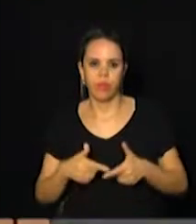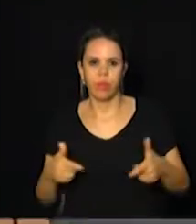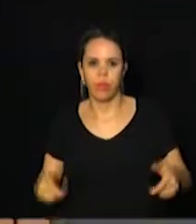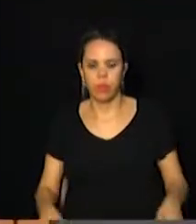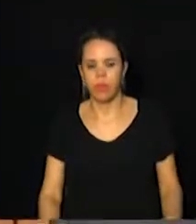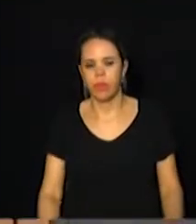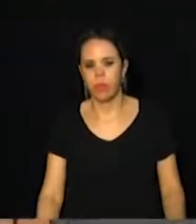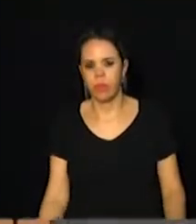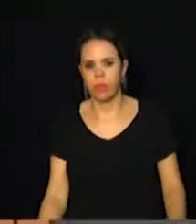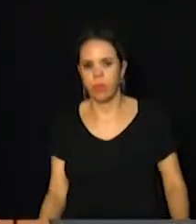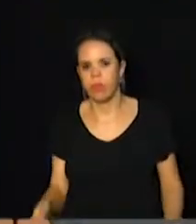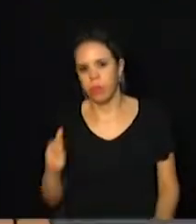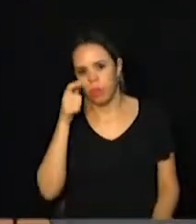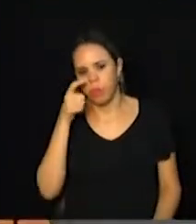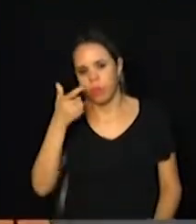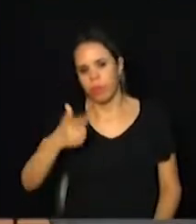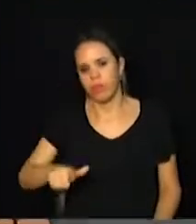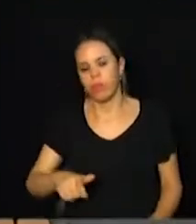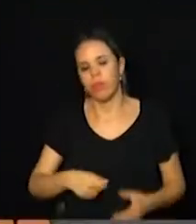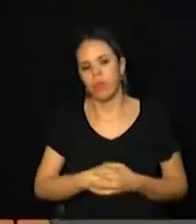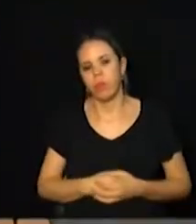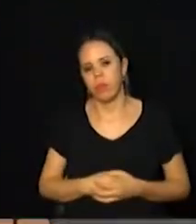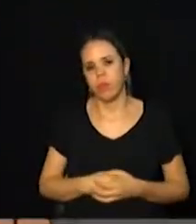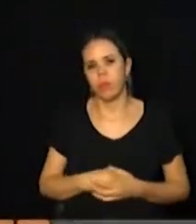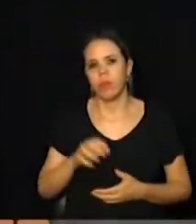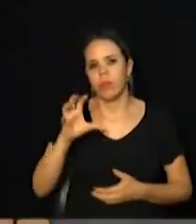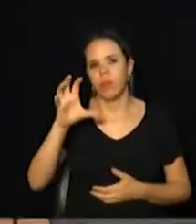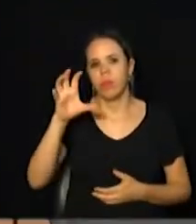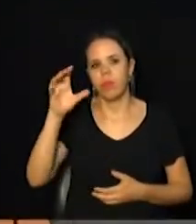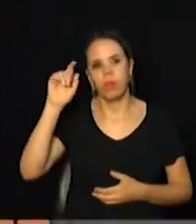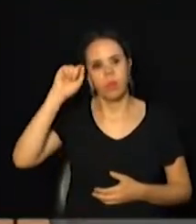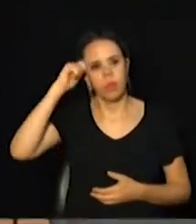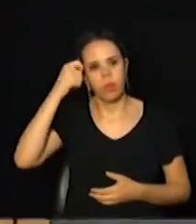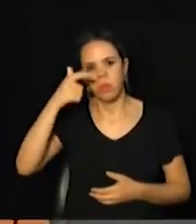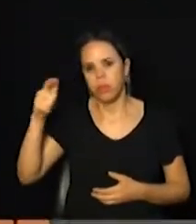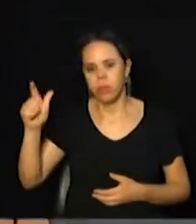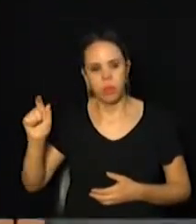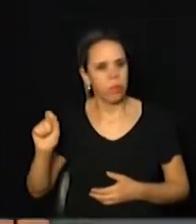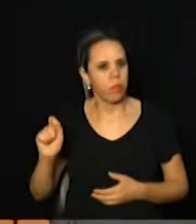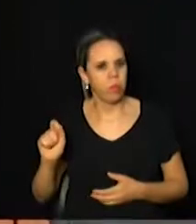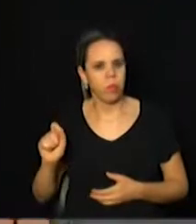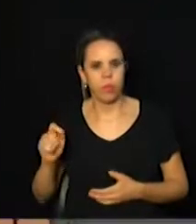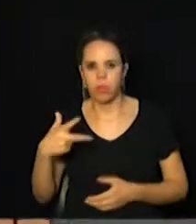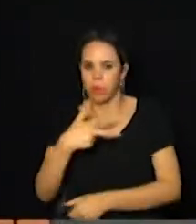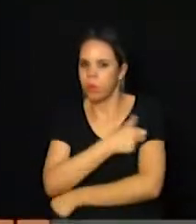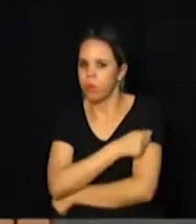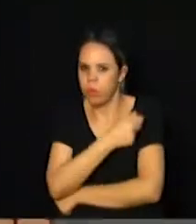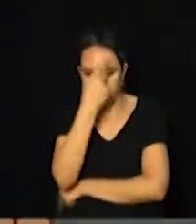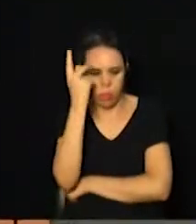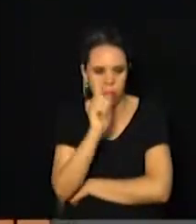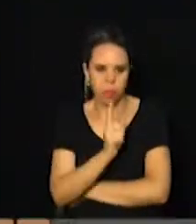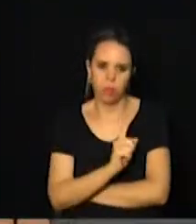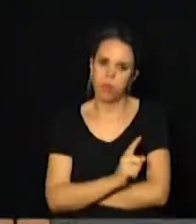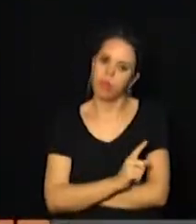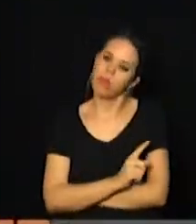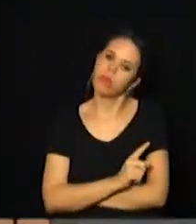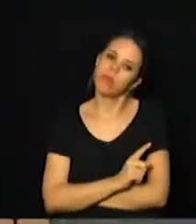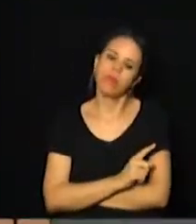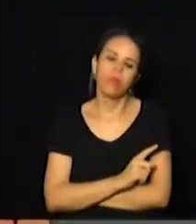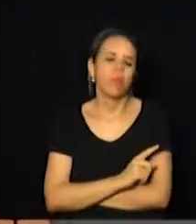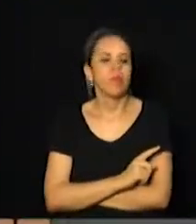forma agora a gente vê se repetir o continente Africano não tá não tá vacinando as pessoas né